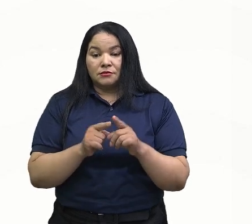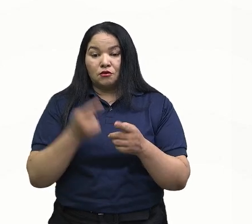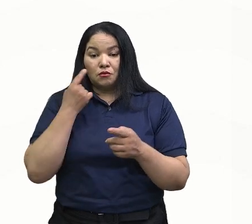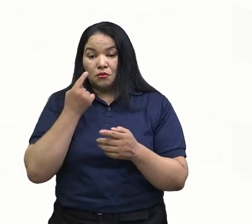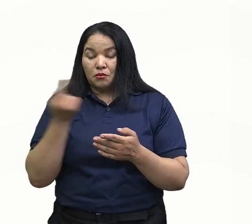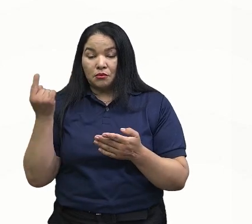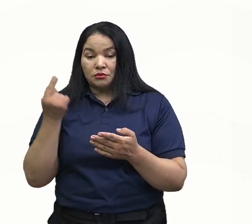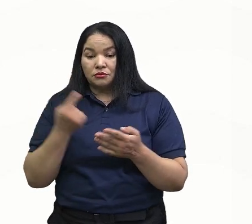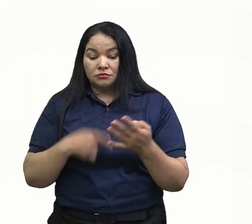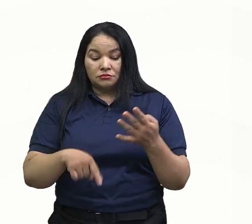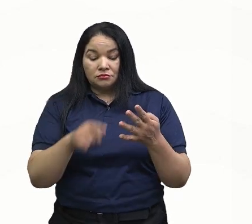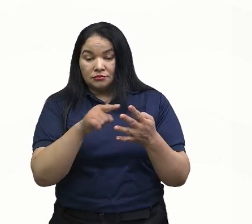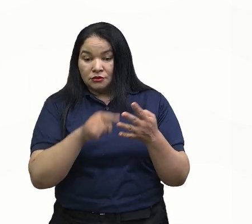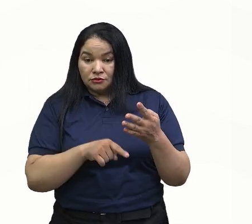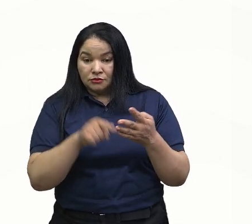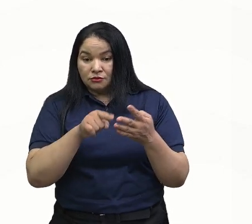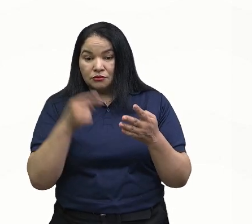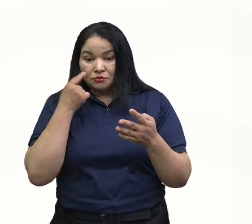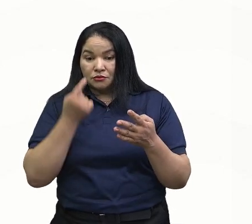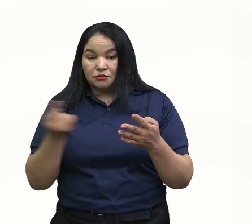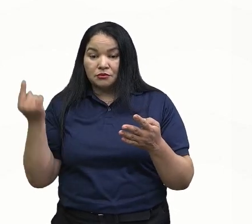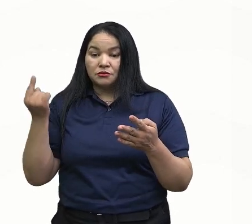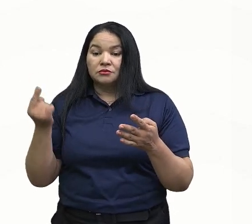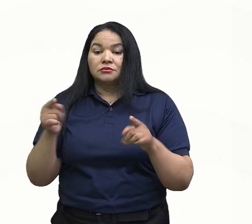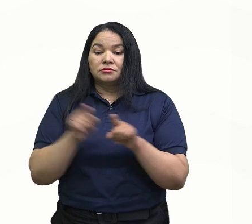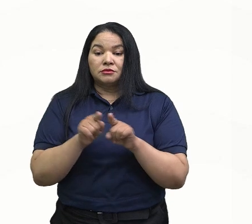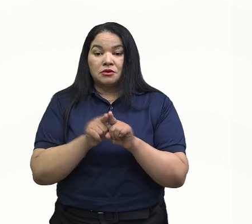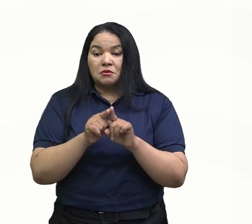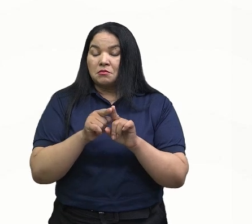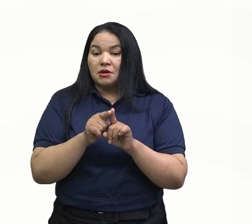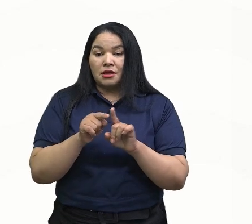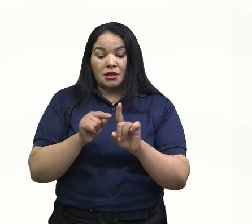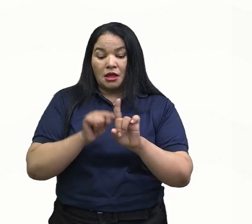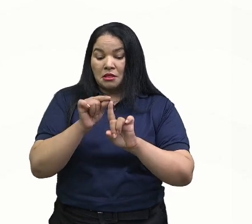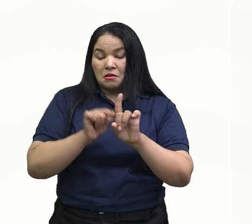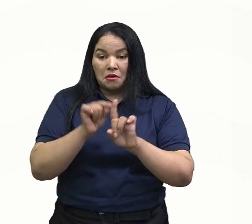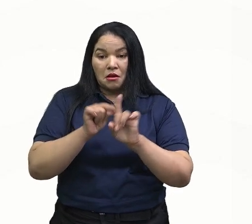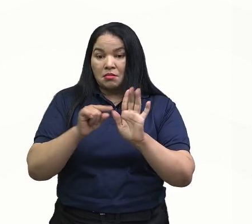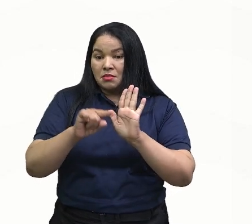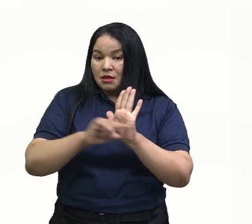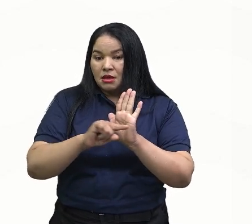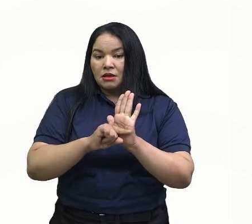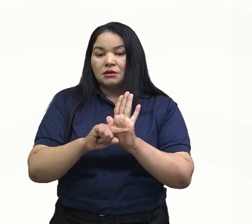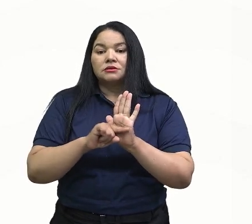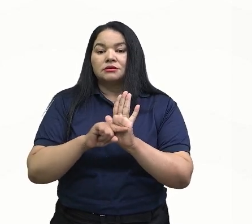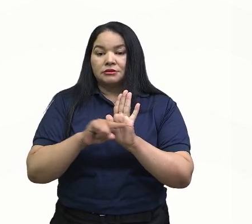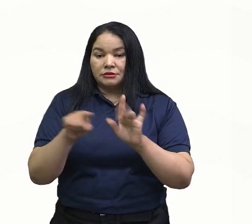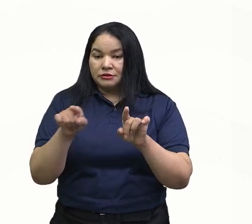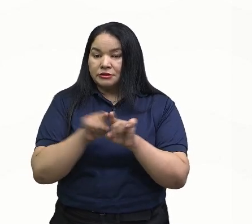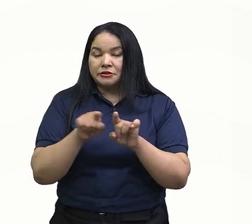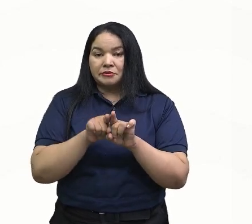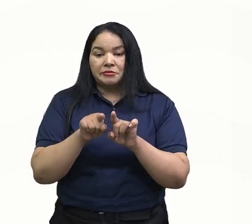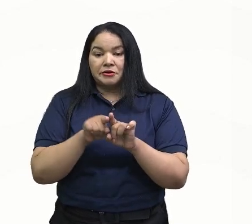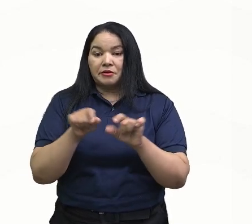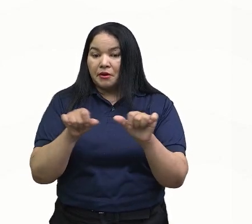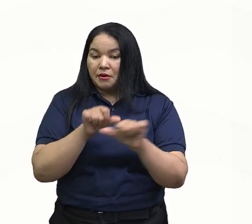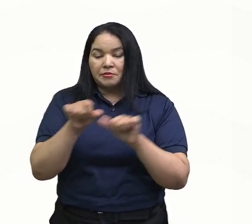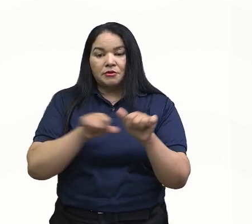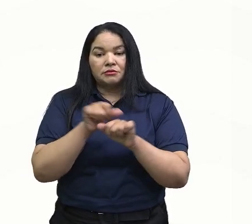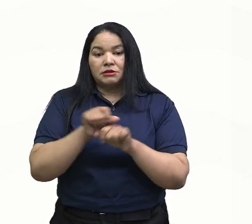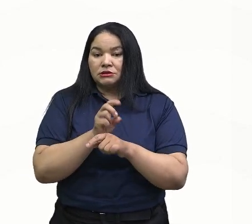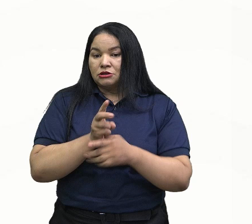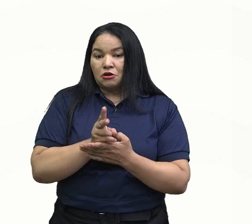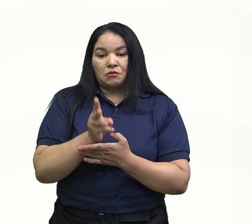eles continuam com temperaturas negativas, tá? Essas temperaturas negativas, elas